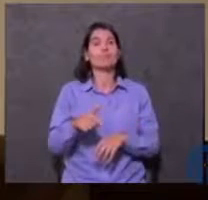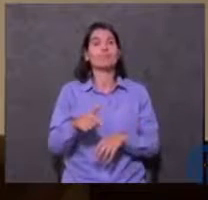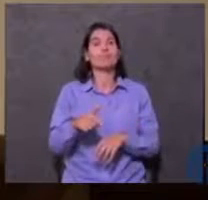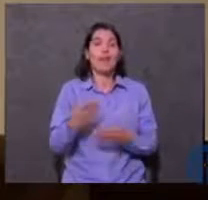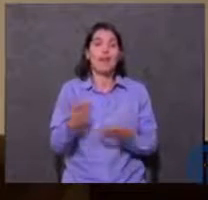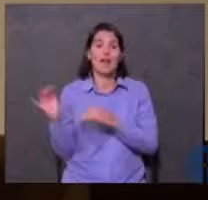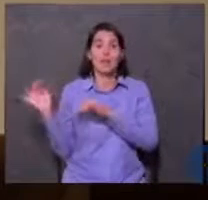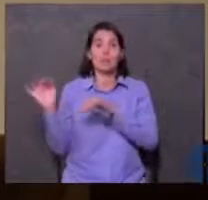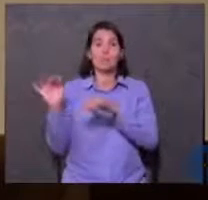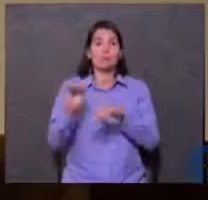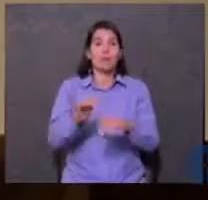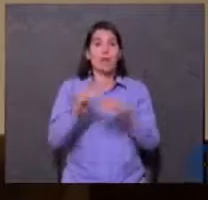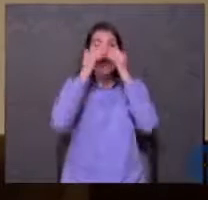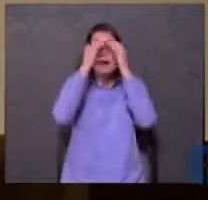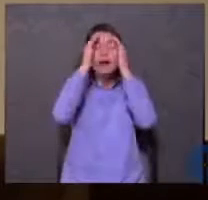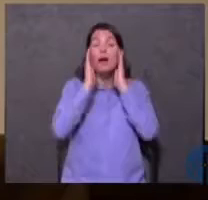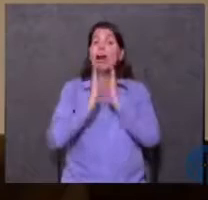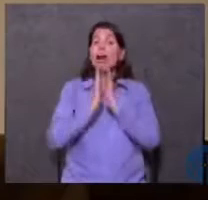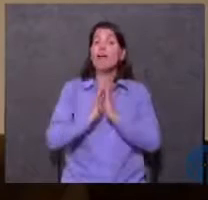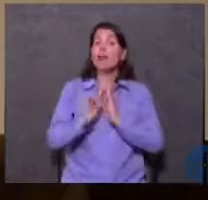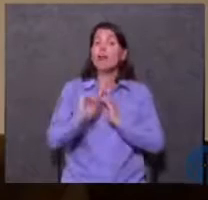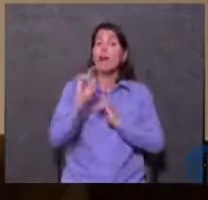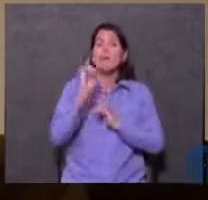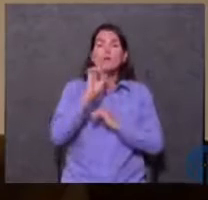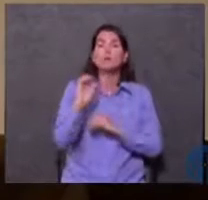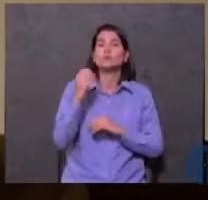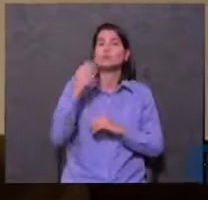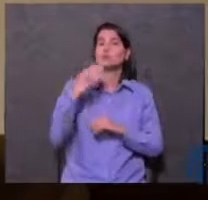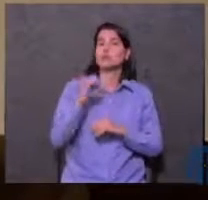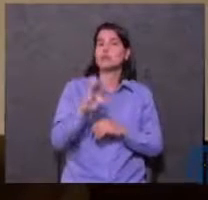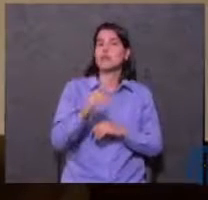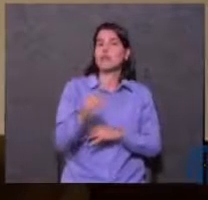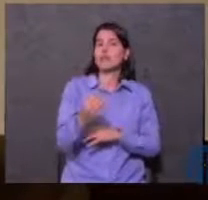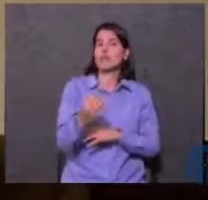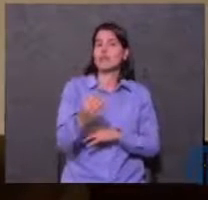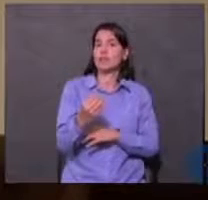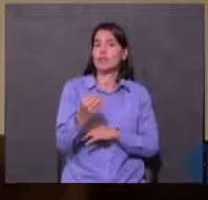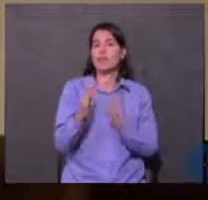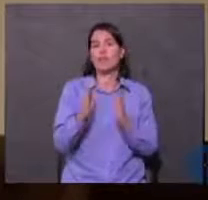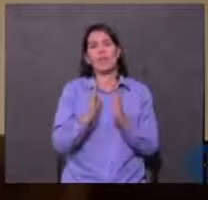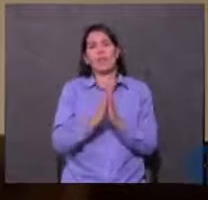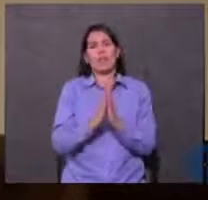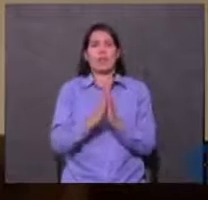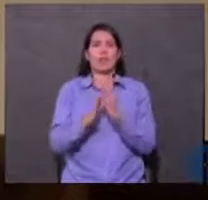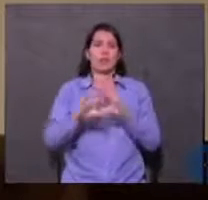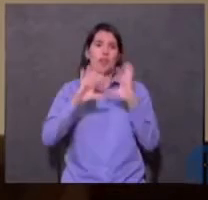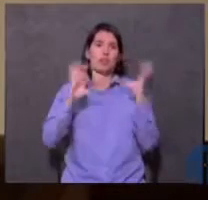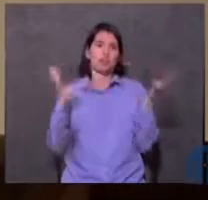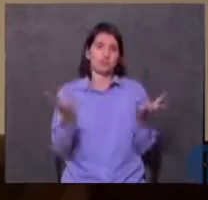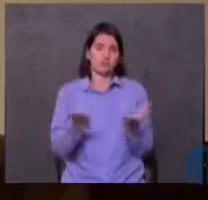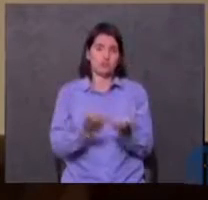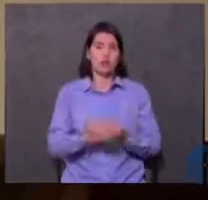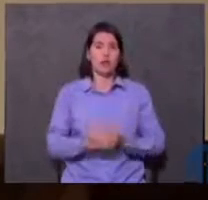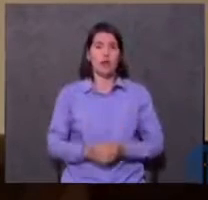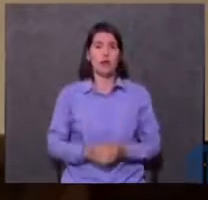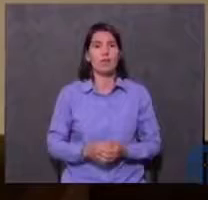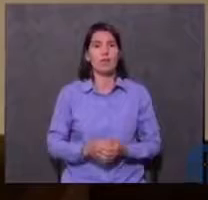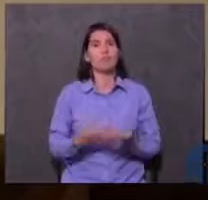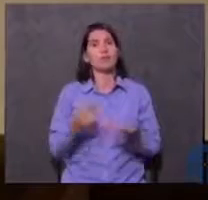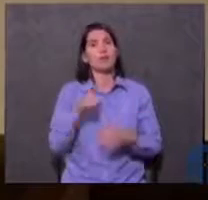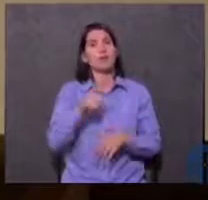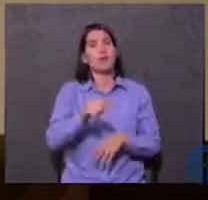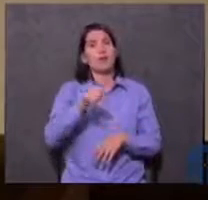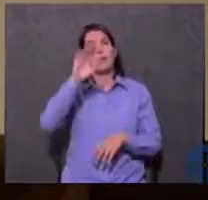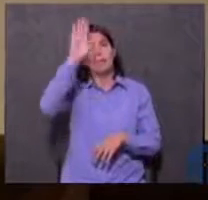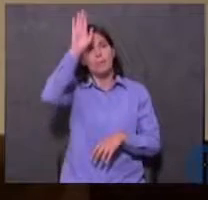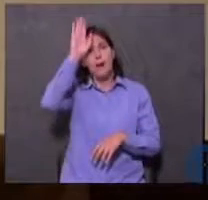mariana máis popular e importante do século XX na Igrexa Universal, como recoñeceran os papas peregrinos